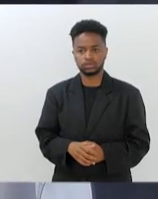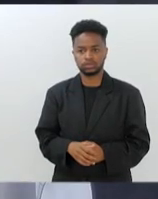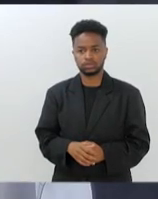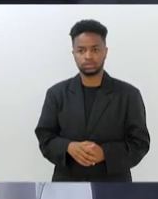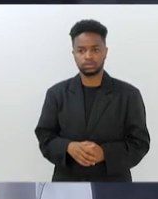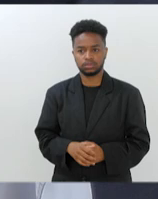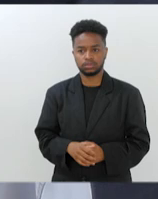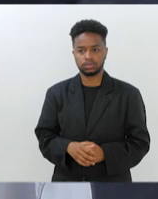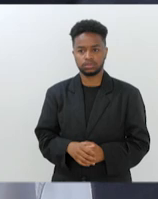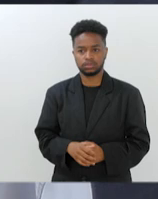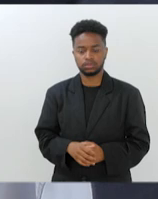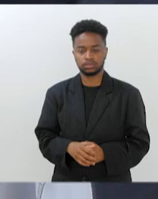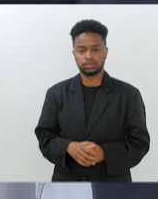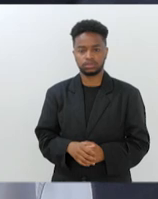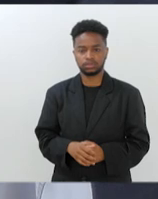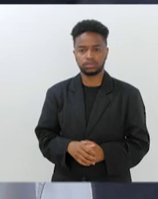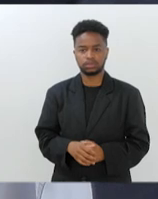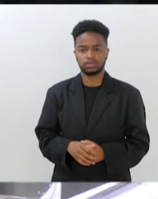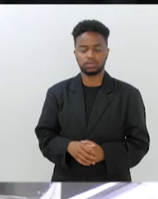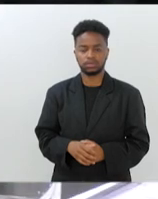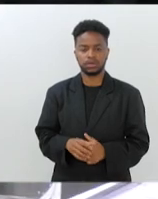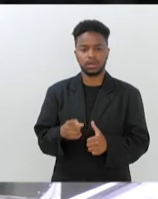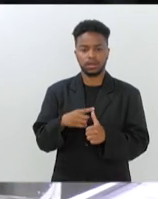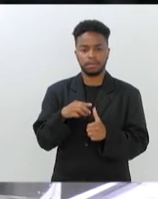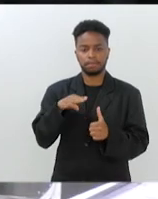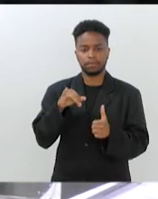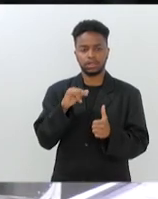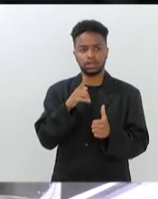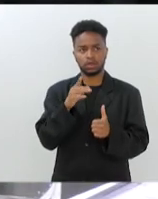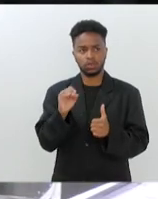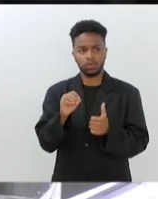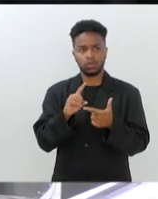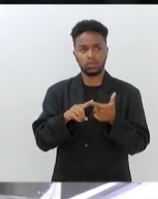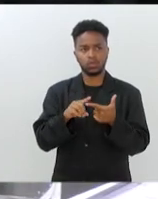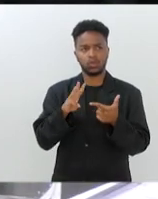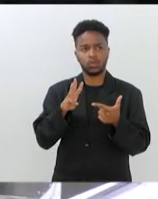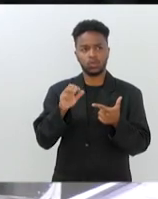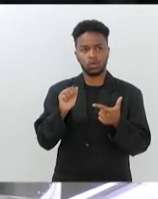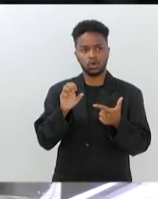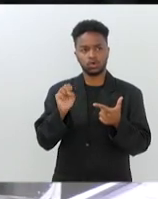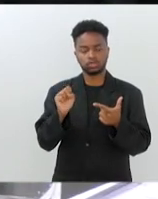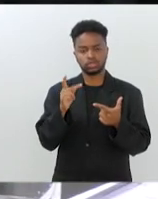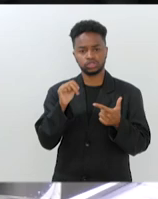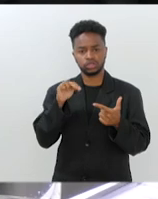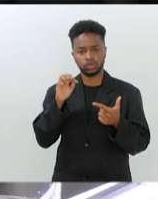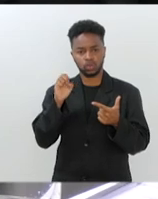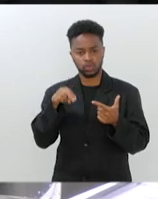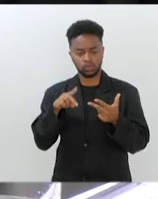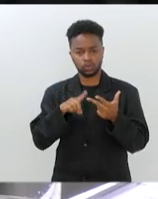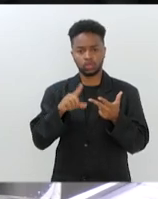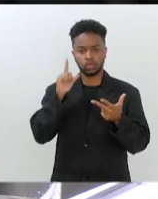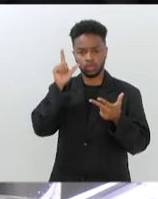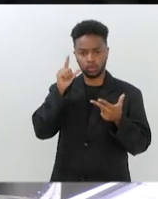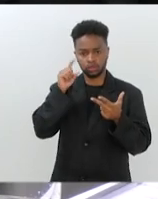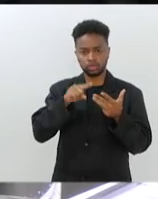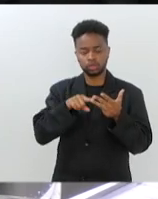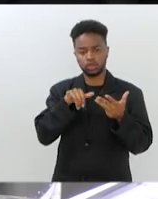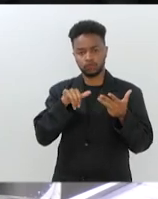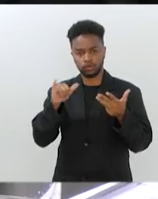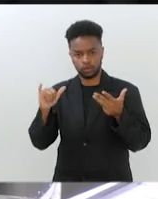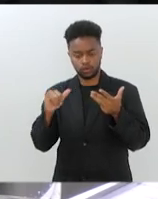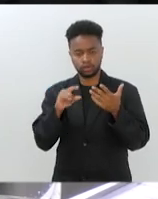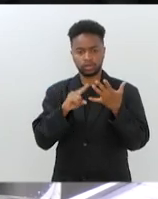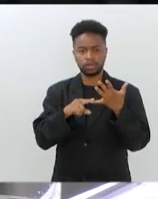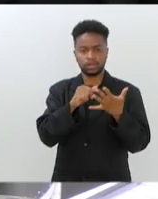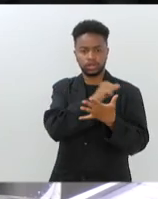e Milão Washington Londres Nova York Rio de Janeiro e